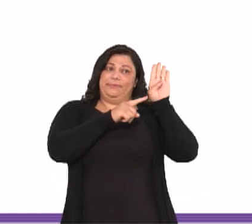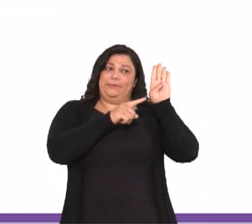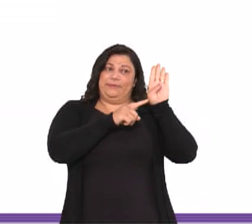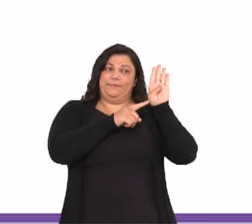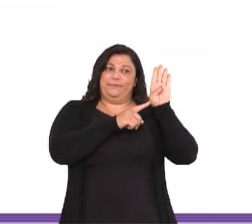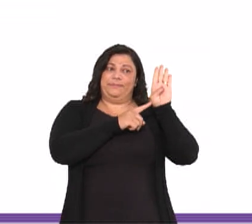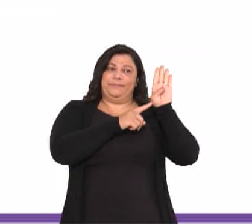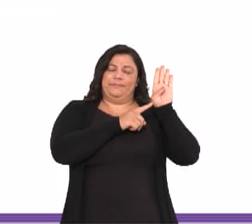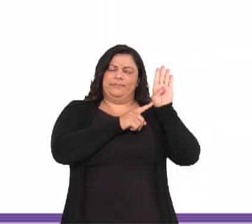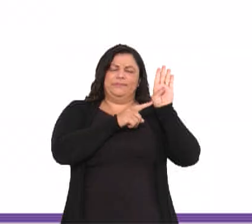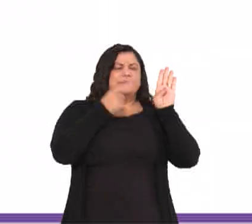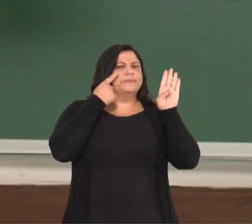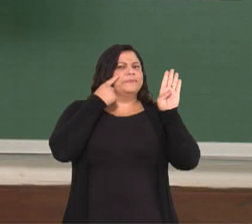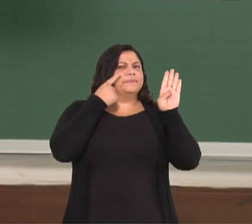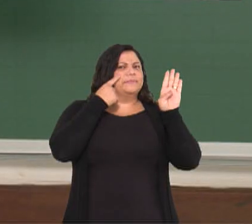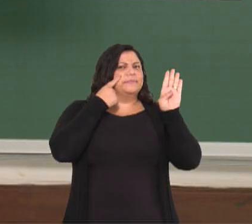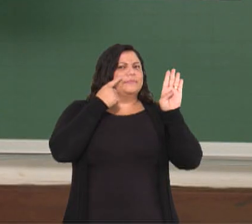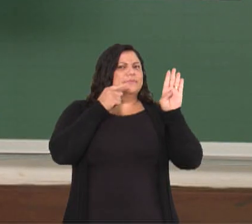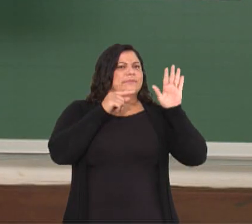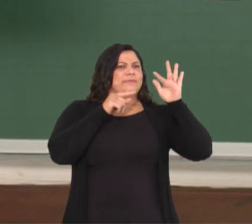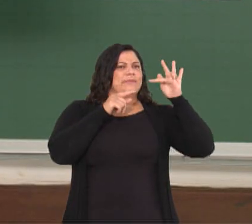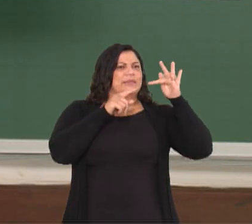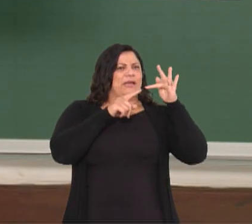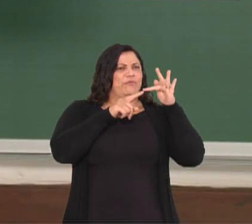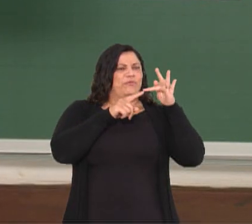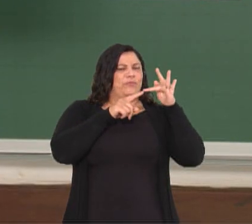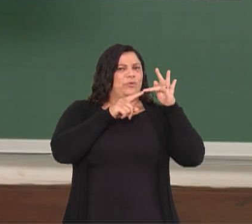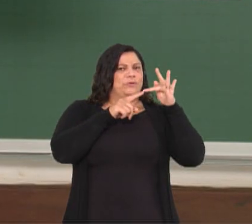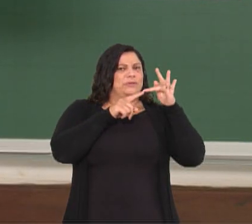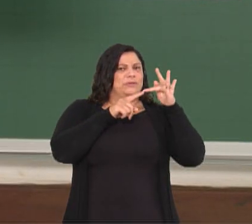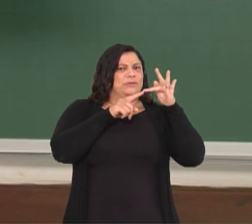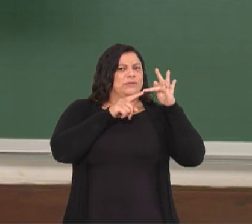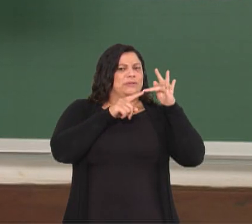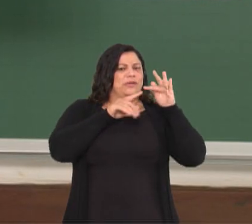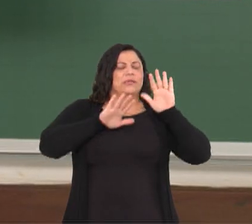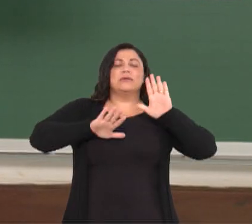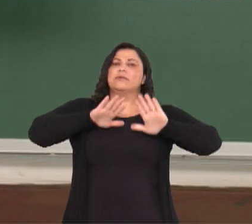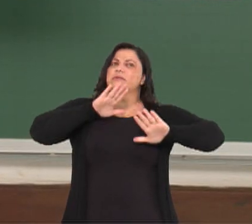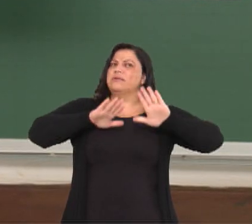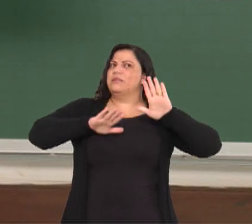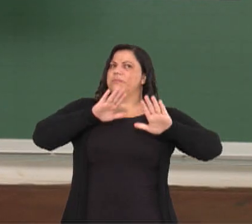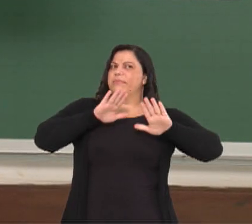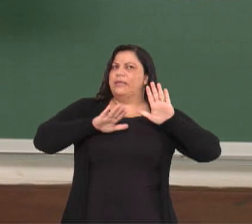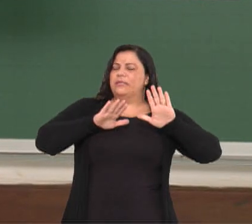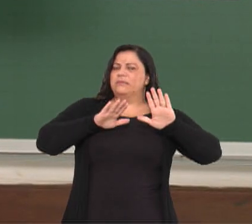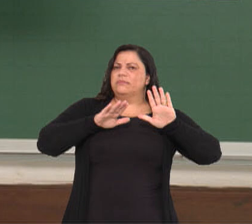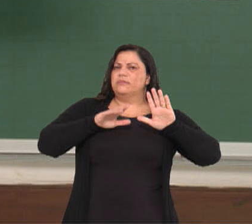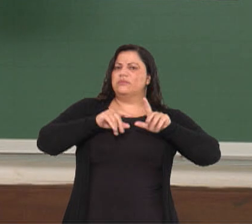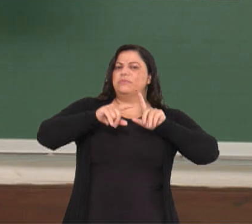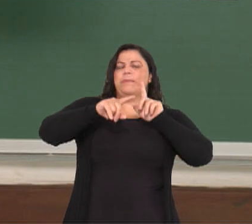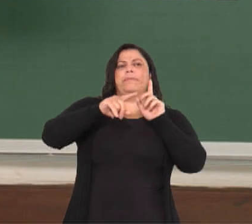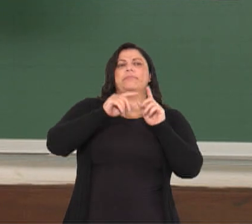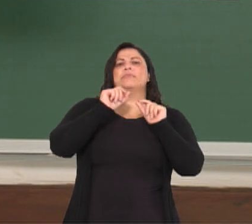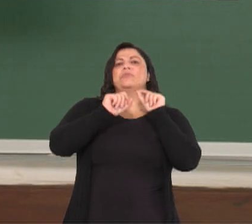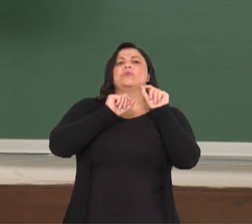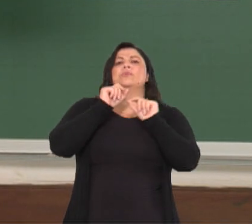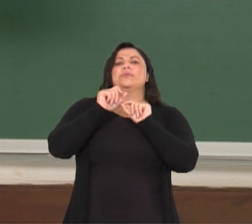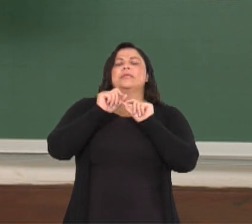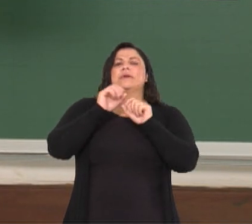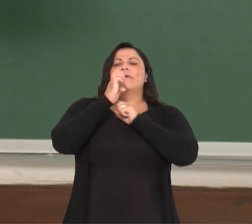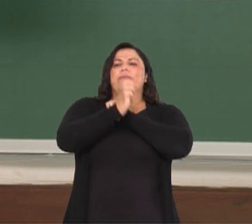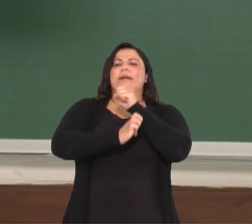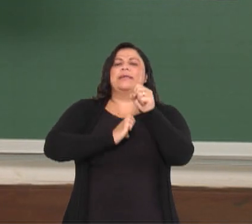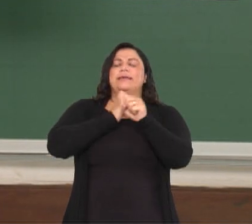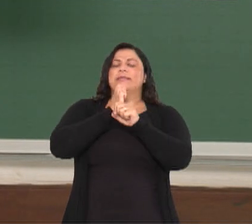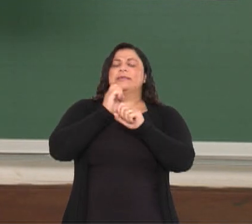pouquinho. Aqui na realidade não. A força entre essas cargas elétricas depende, entre esses dois corpos